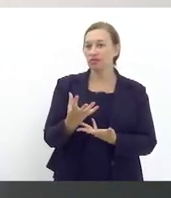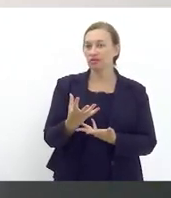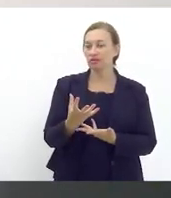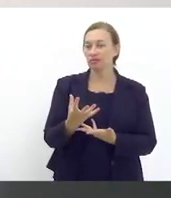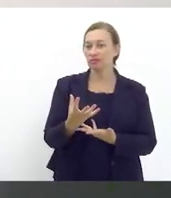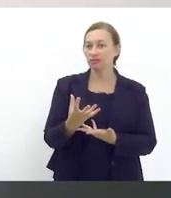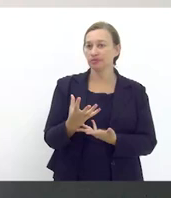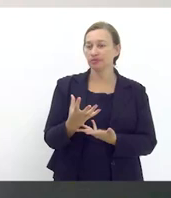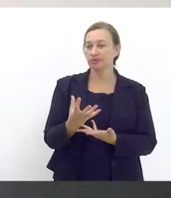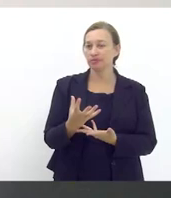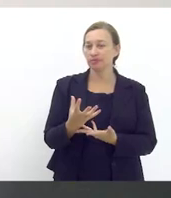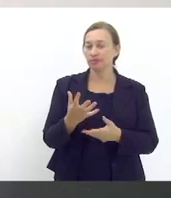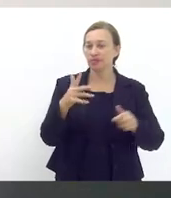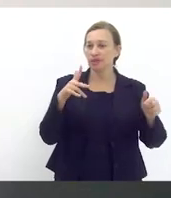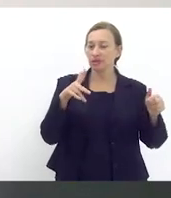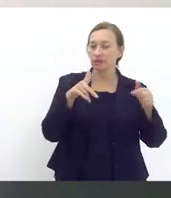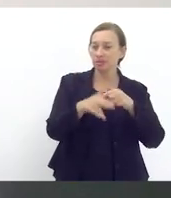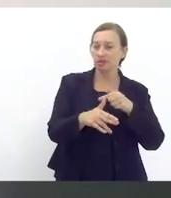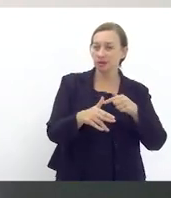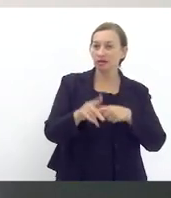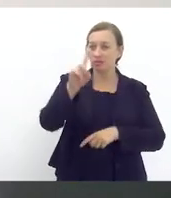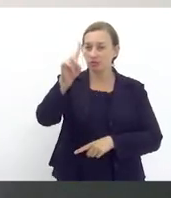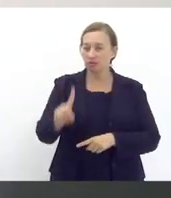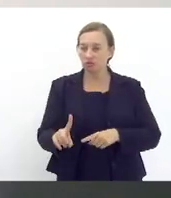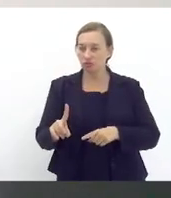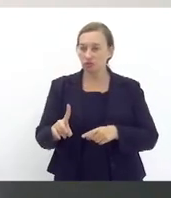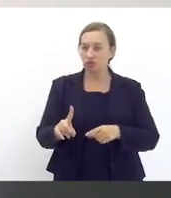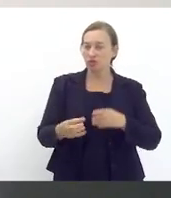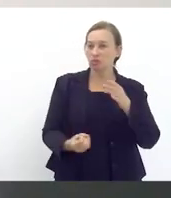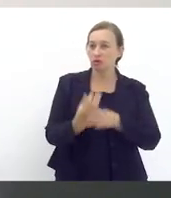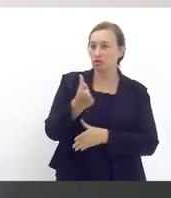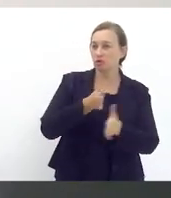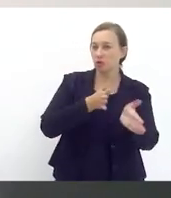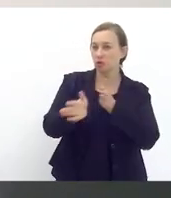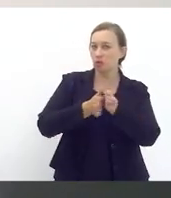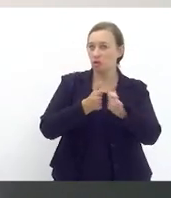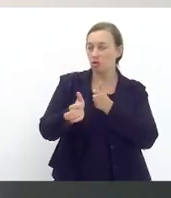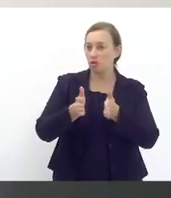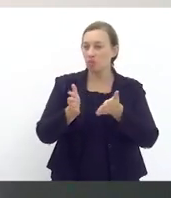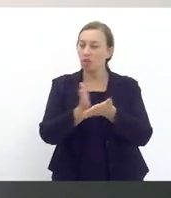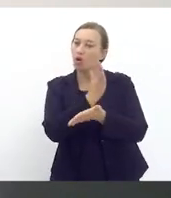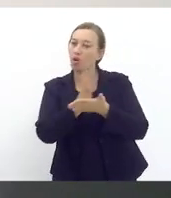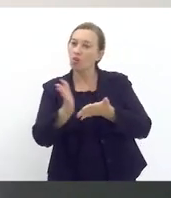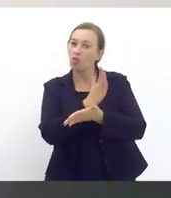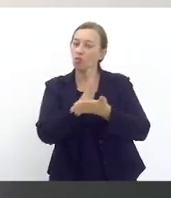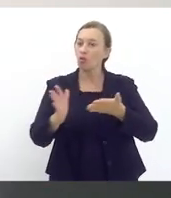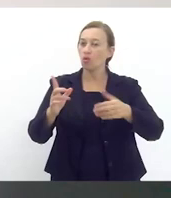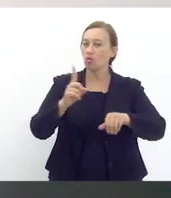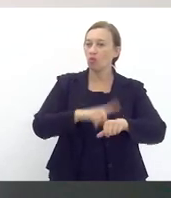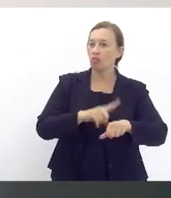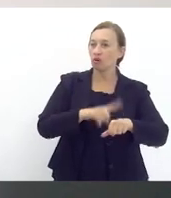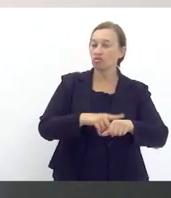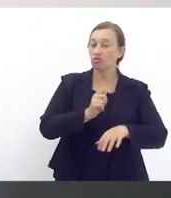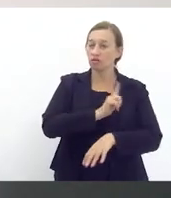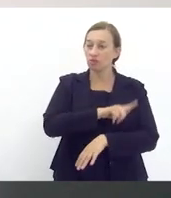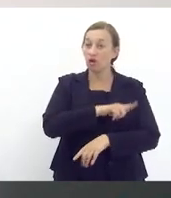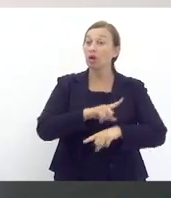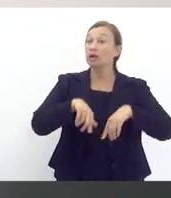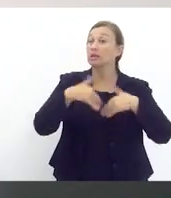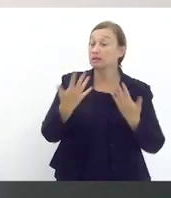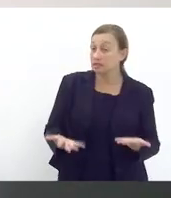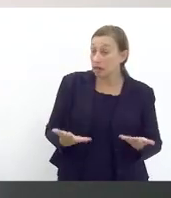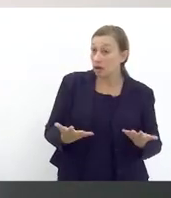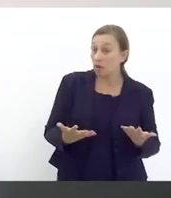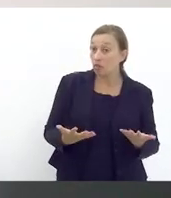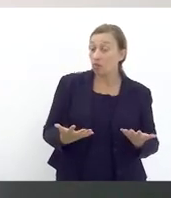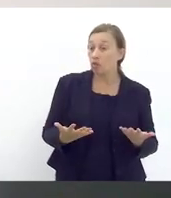romper com direito de produção e de acesso por parte dos munícipes por alguma questão da Ordem da gestão Então o